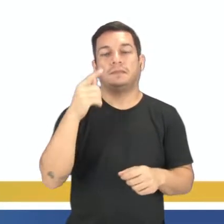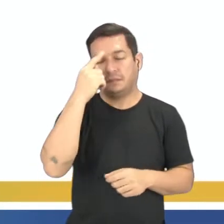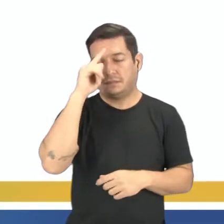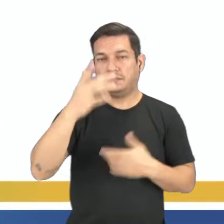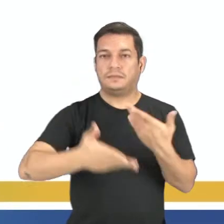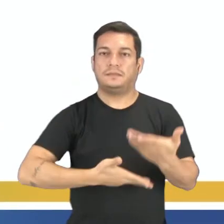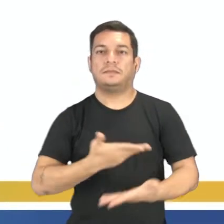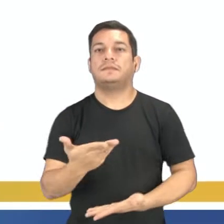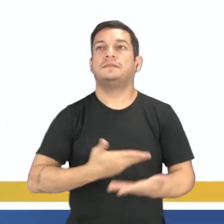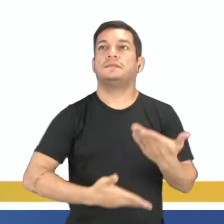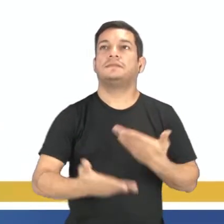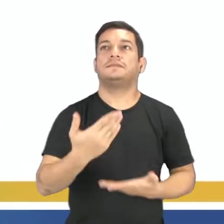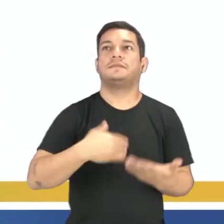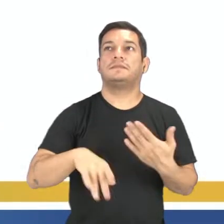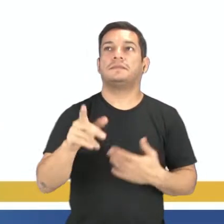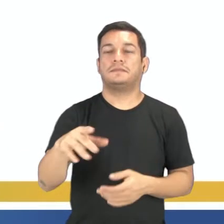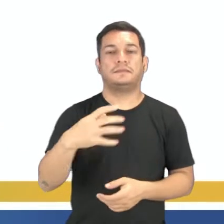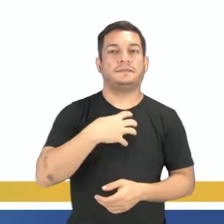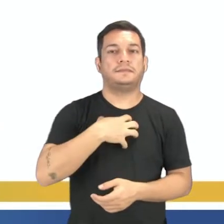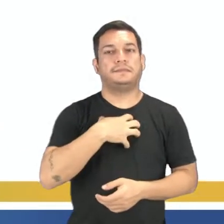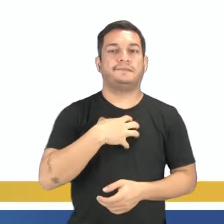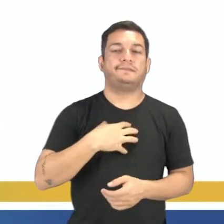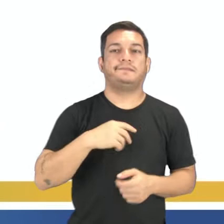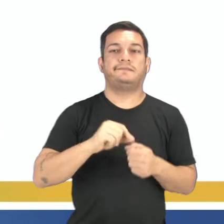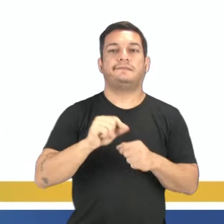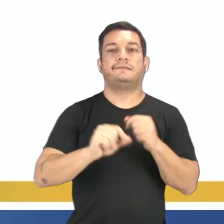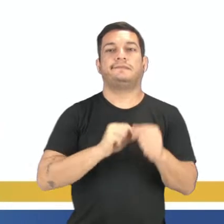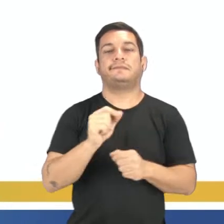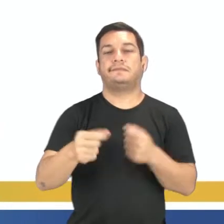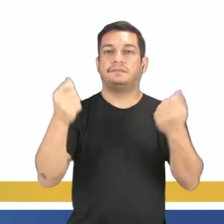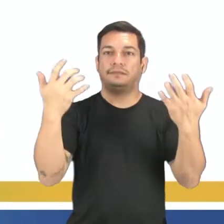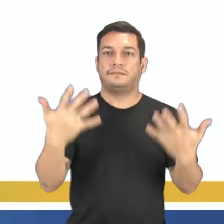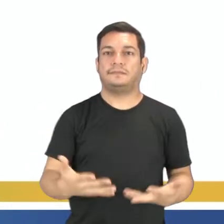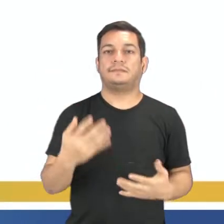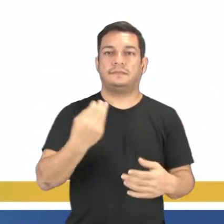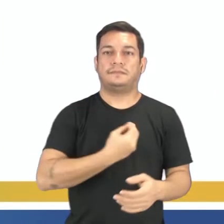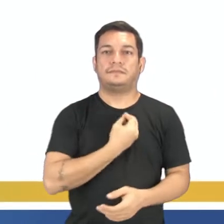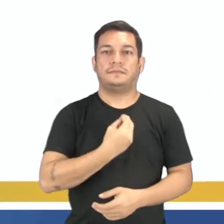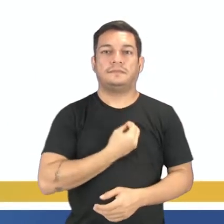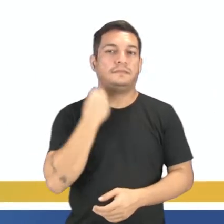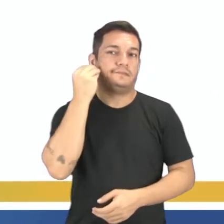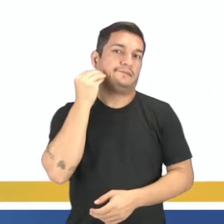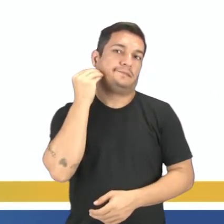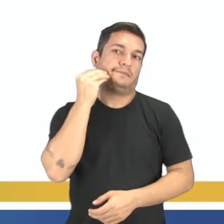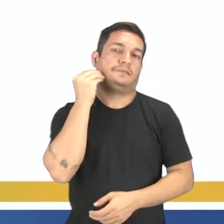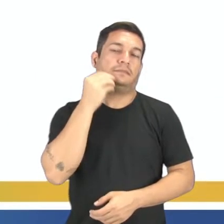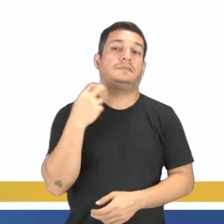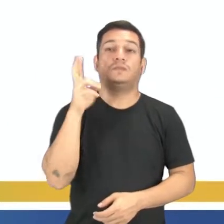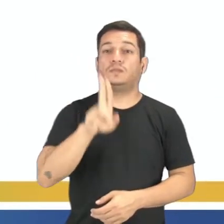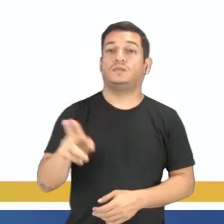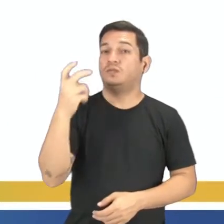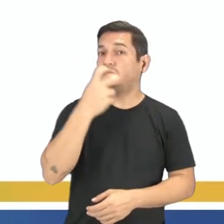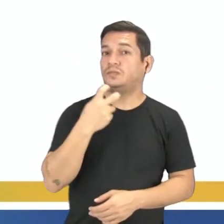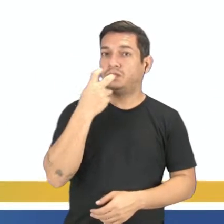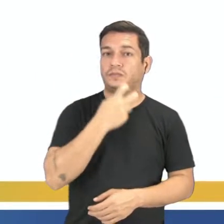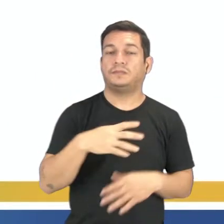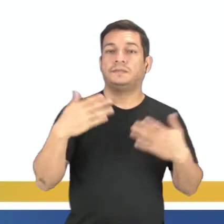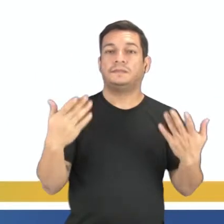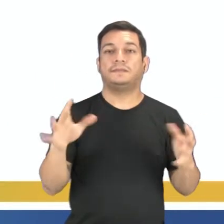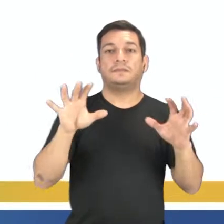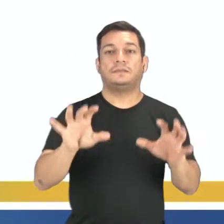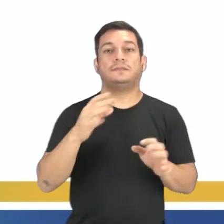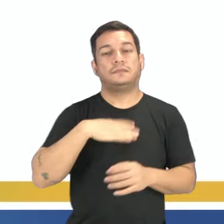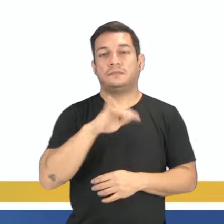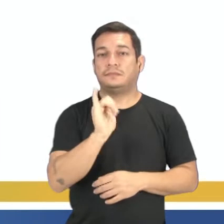entretenimento. Então isso era a forma que ele fazia para contar as suas vivências, né, através da oralidade. Então assim a história